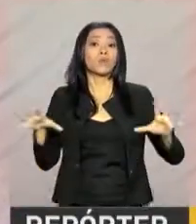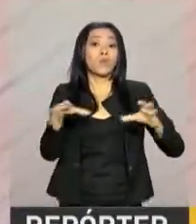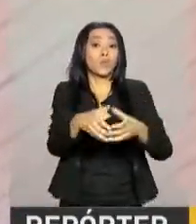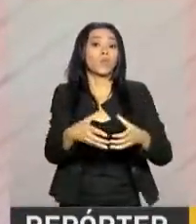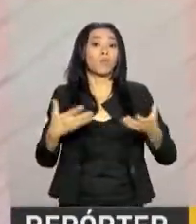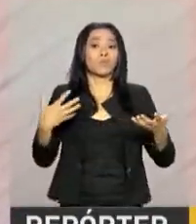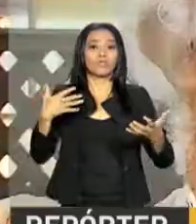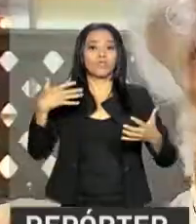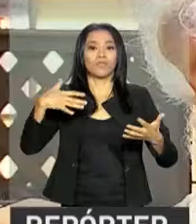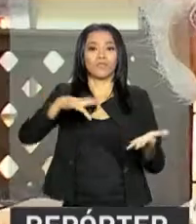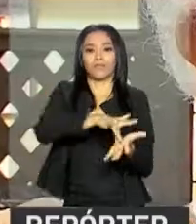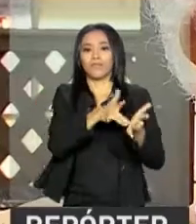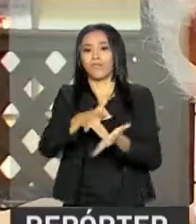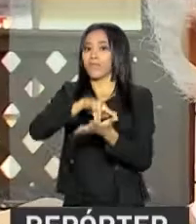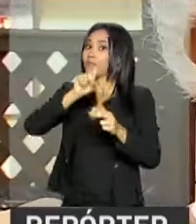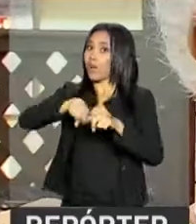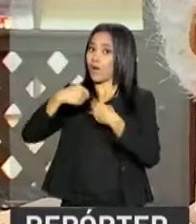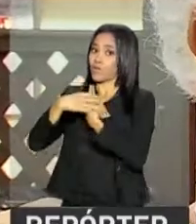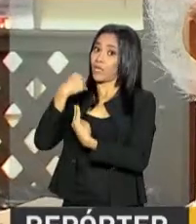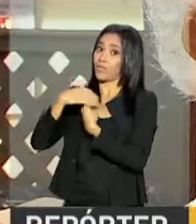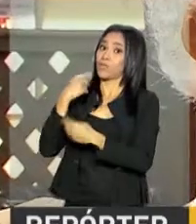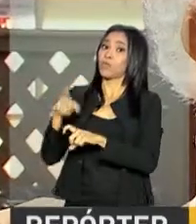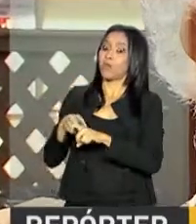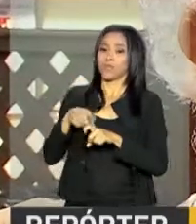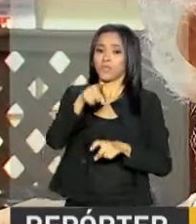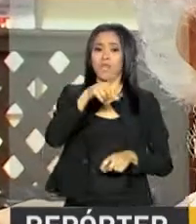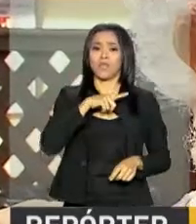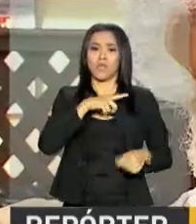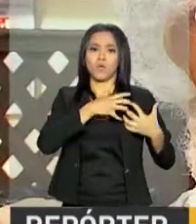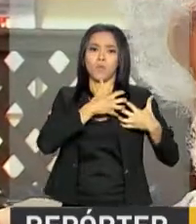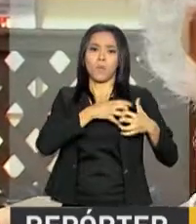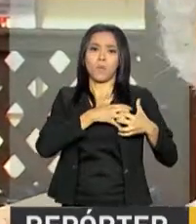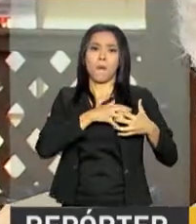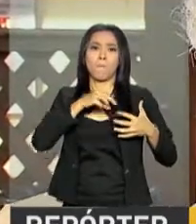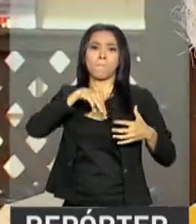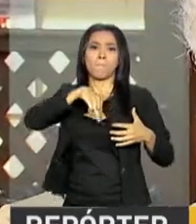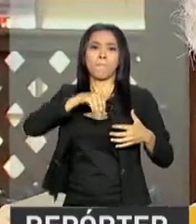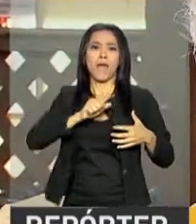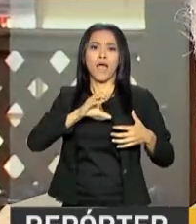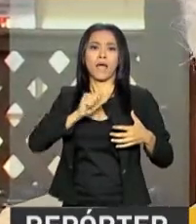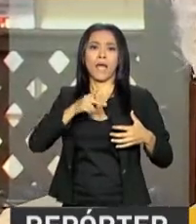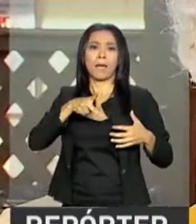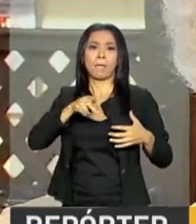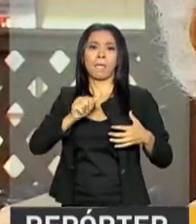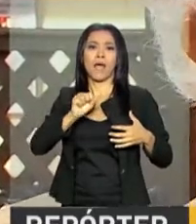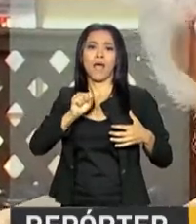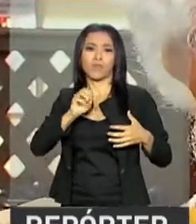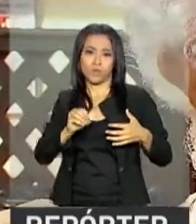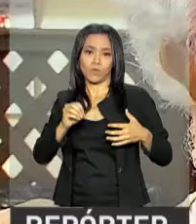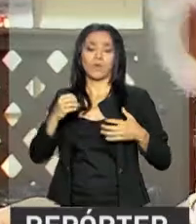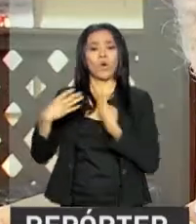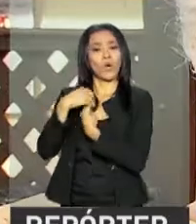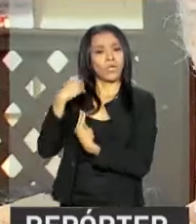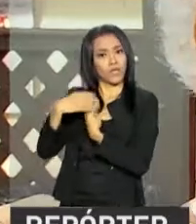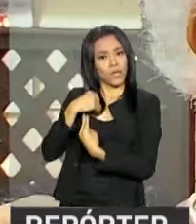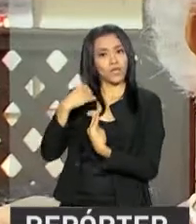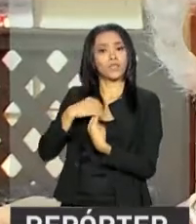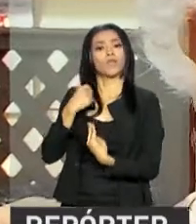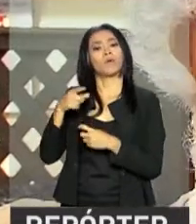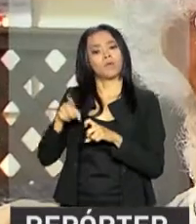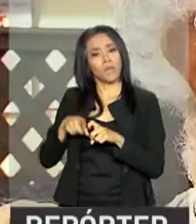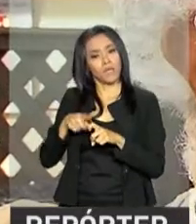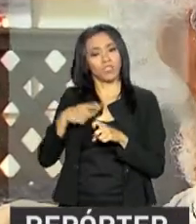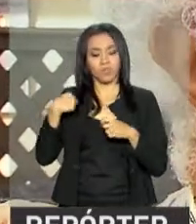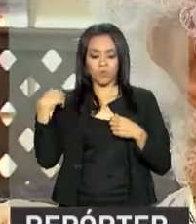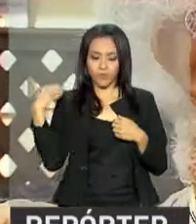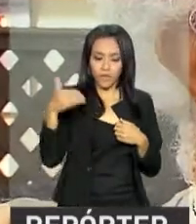recomendação médica. Tem um marca-passo e o médico me aconselha a fazer a ginástica e vim dançar, que é uma